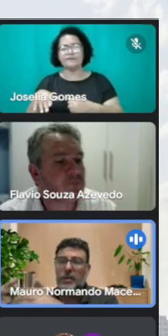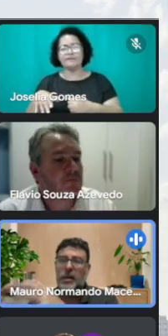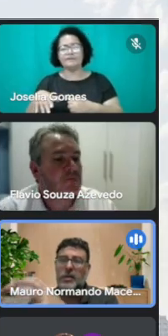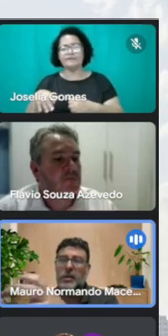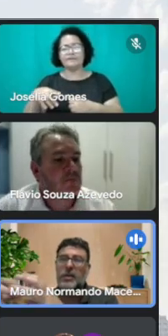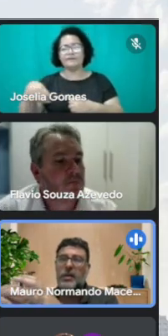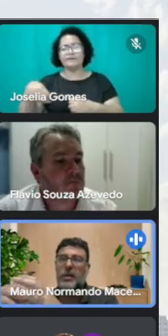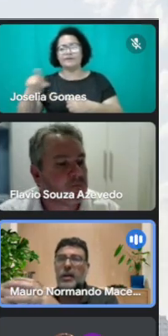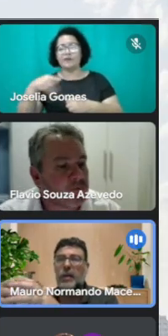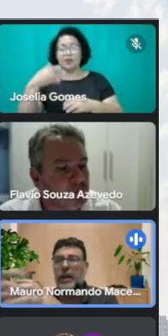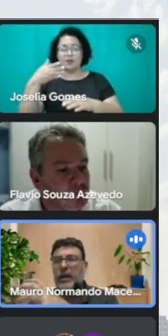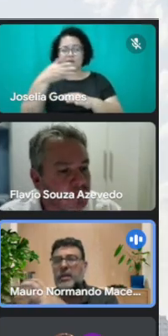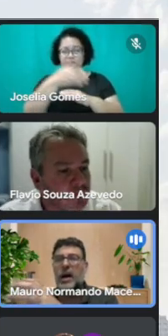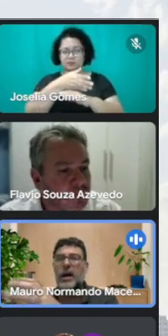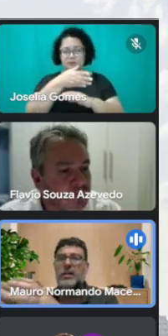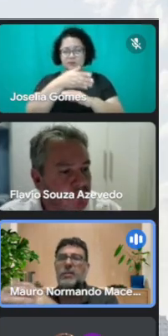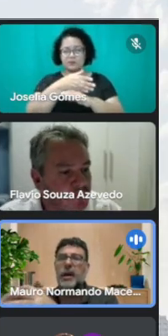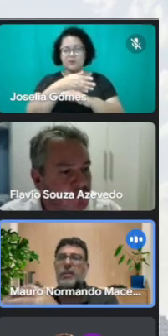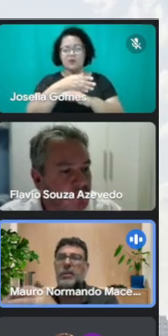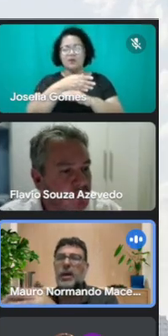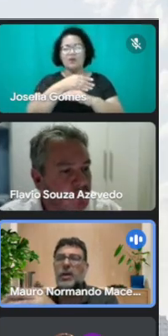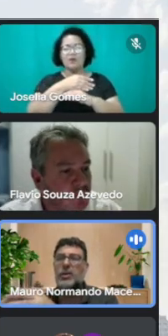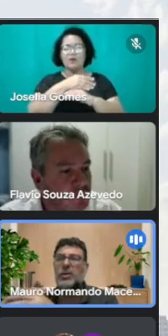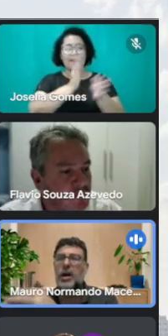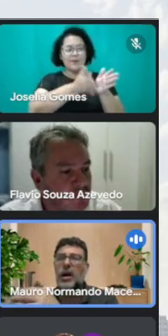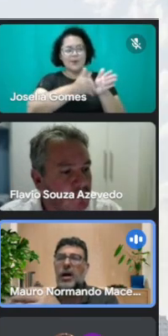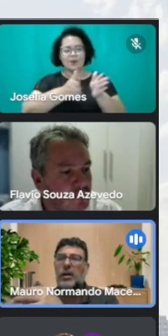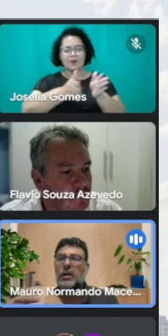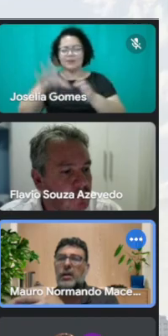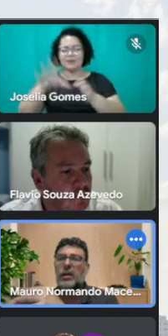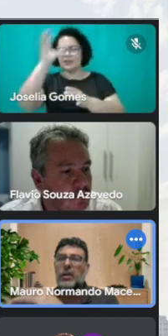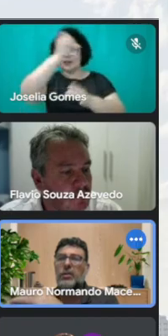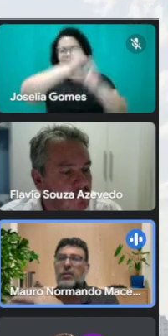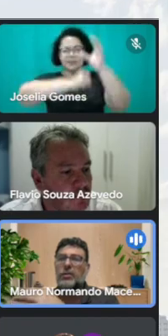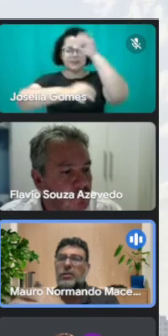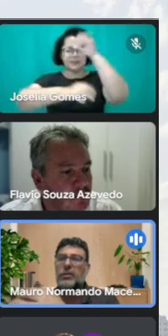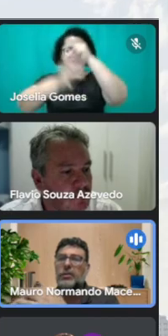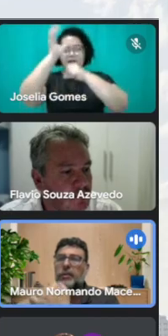passar por um processo assim de aprendizagem para poder ajudar